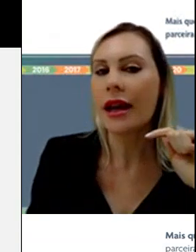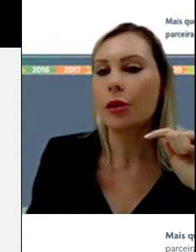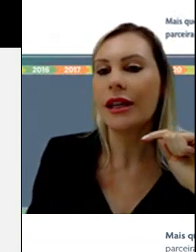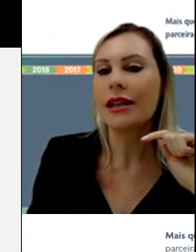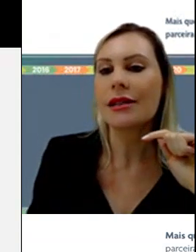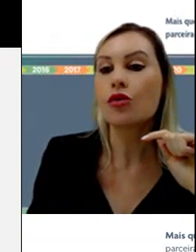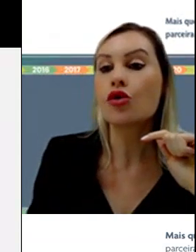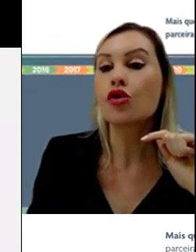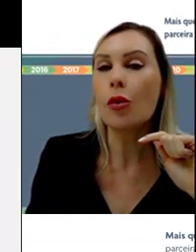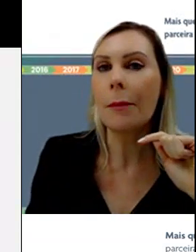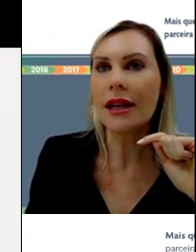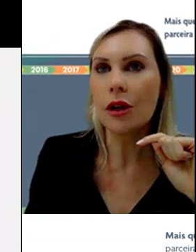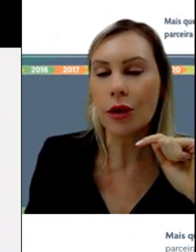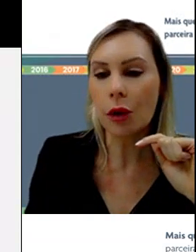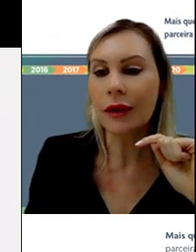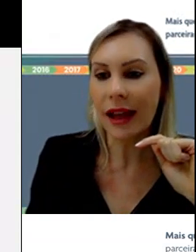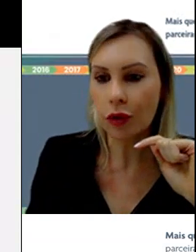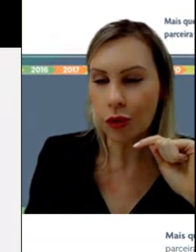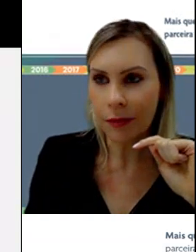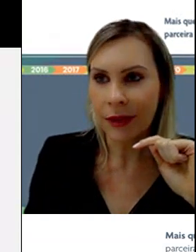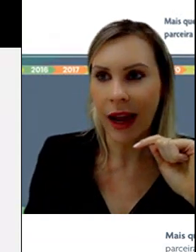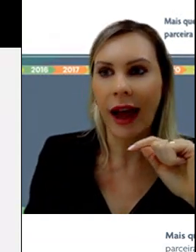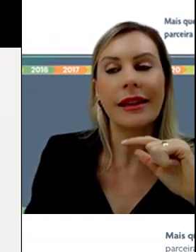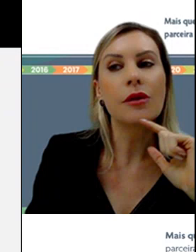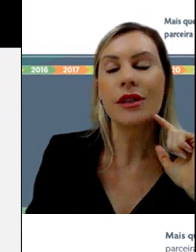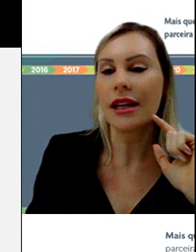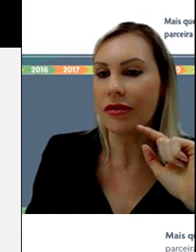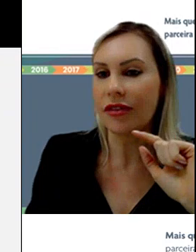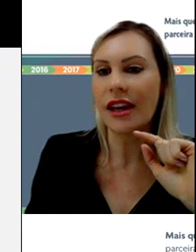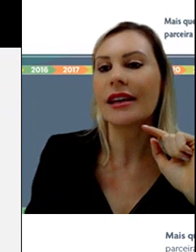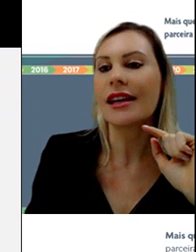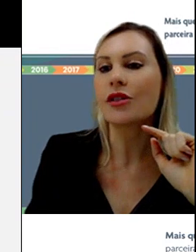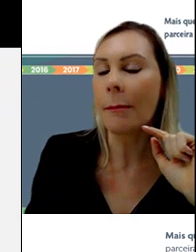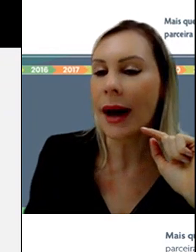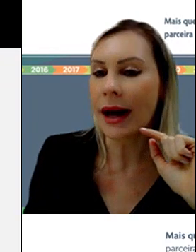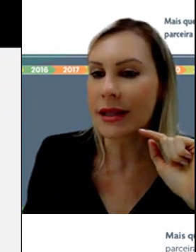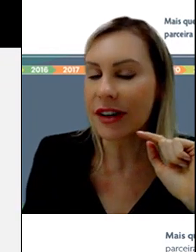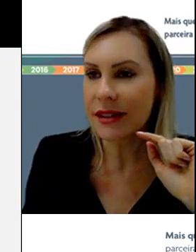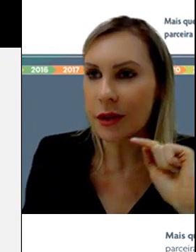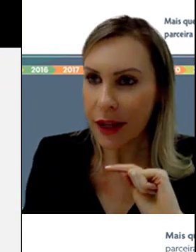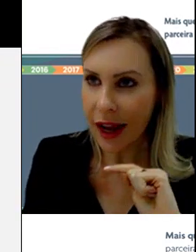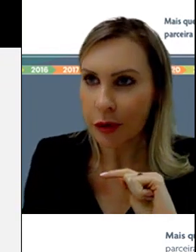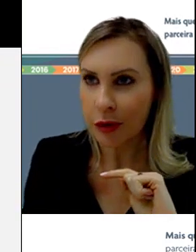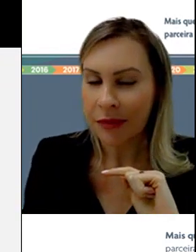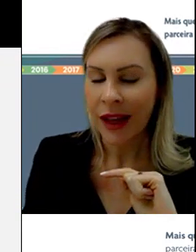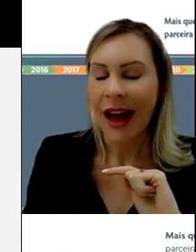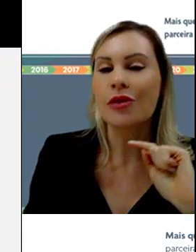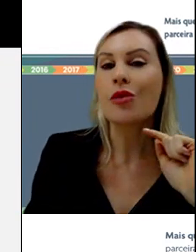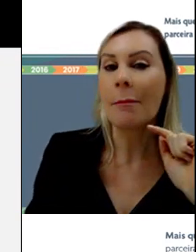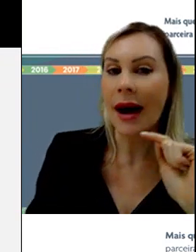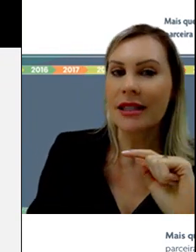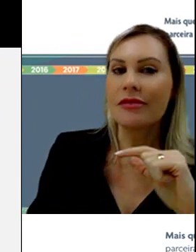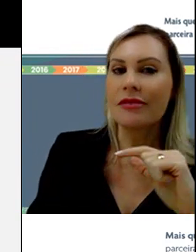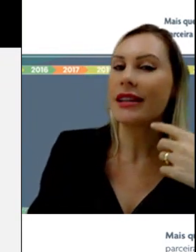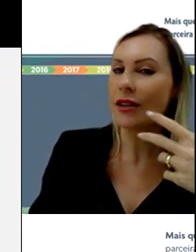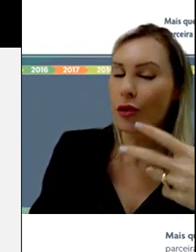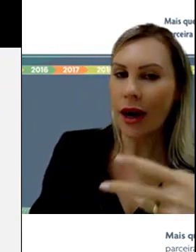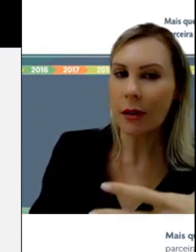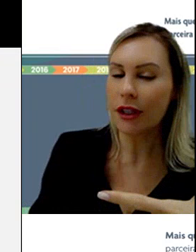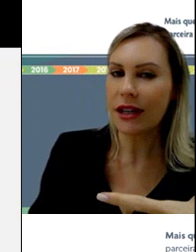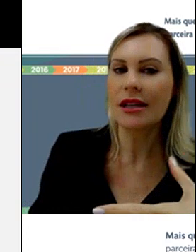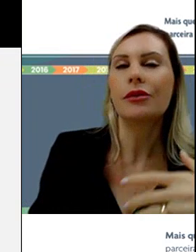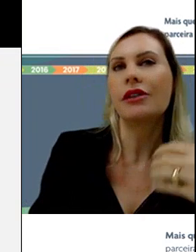tem uma remuneração superior ao teto, tá? Não significa que a sua base vai ser o teto. A sua base vai